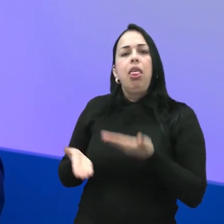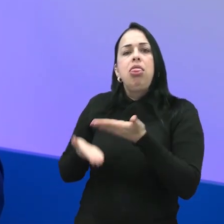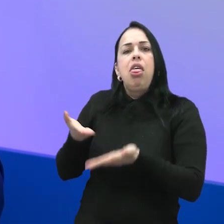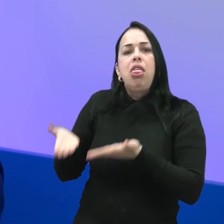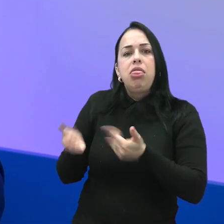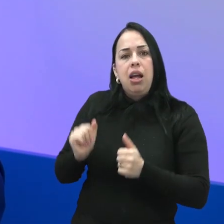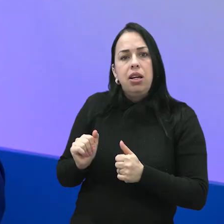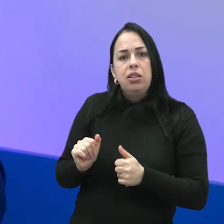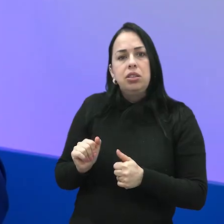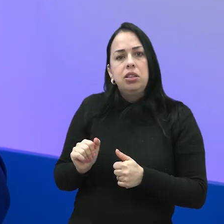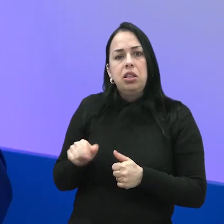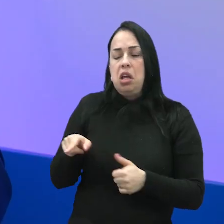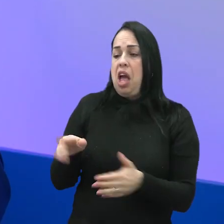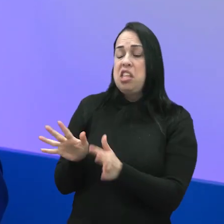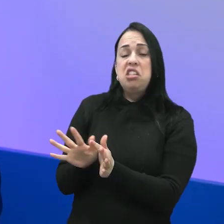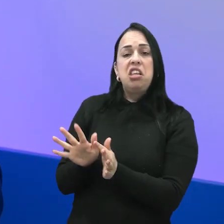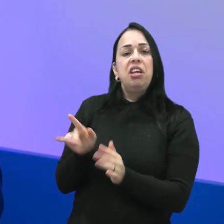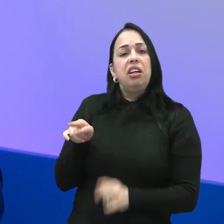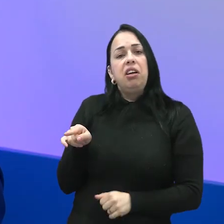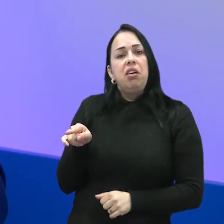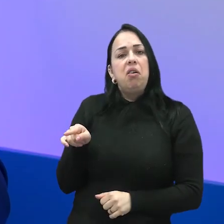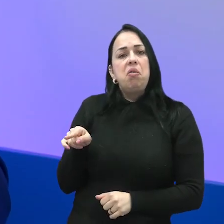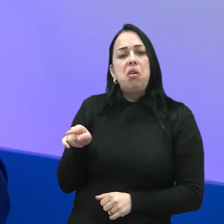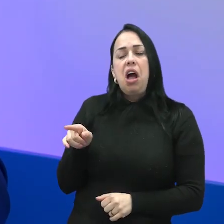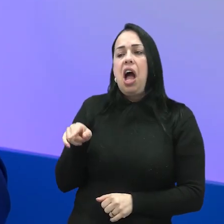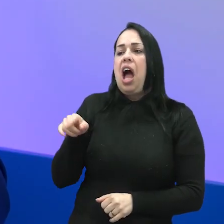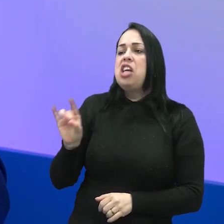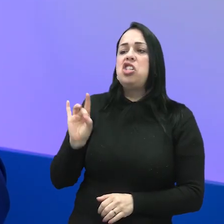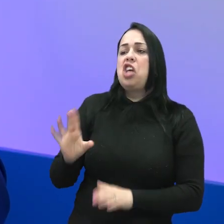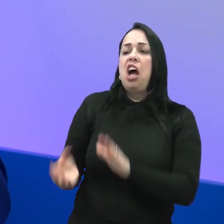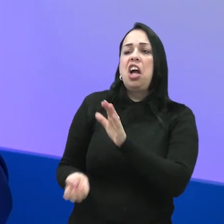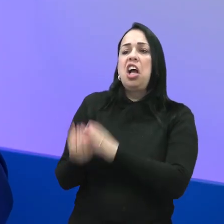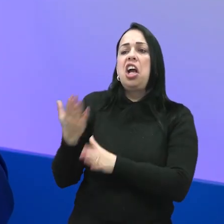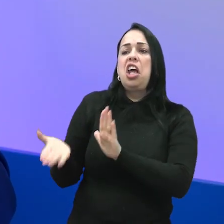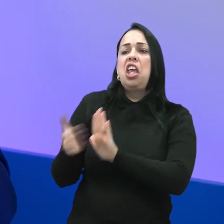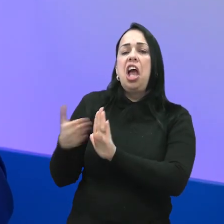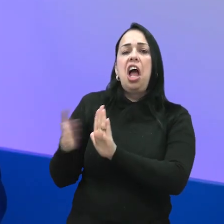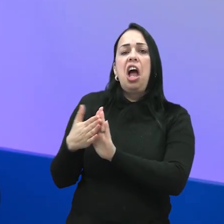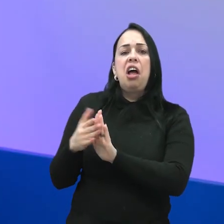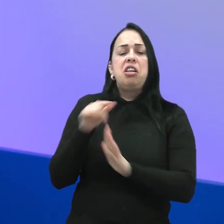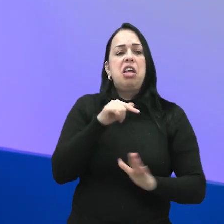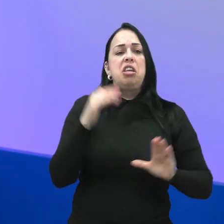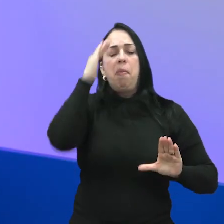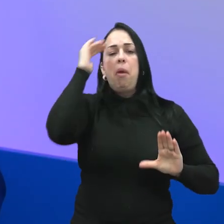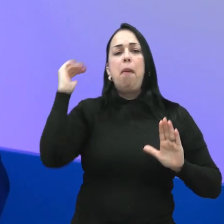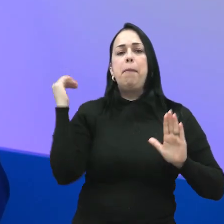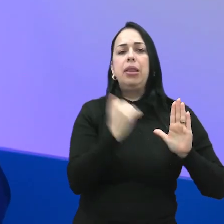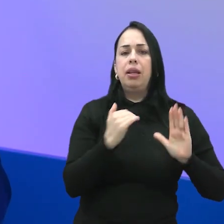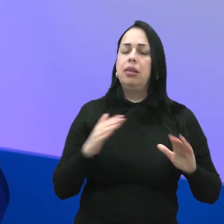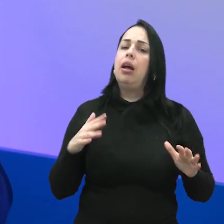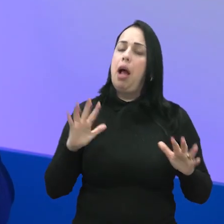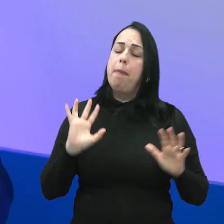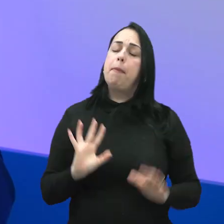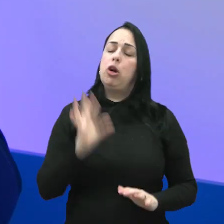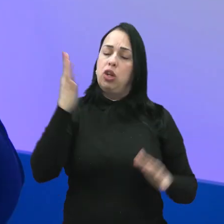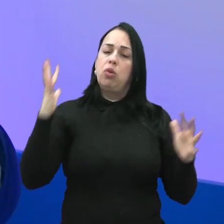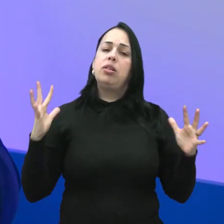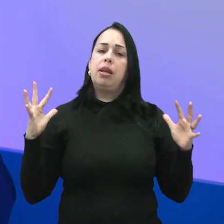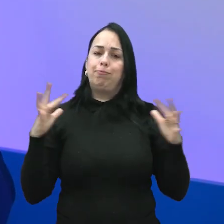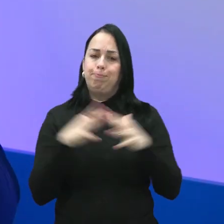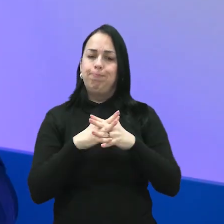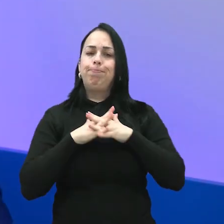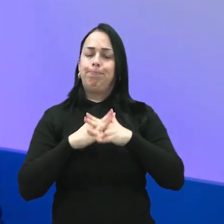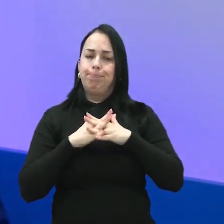o vereador como, ou a Câmara como um simples órgão homologatório das suas decisões, isso torna